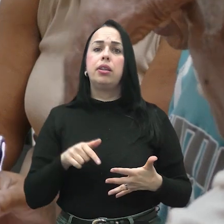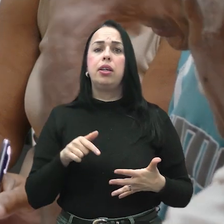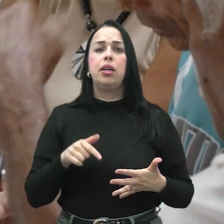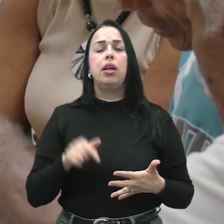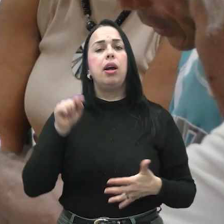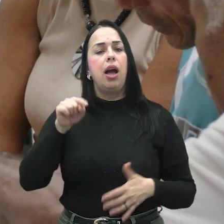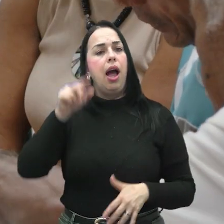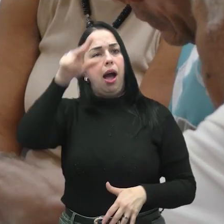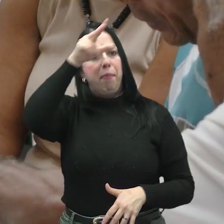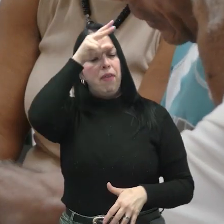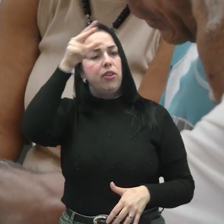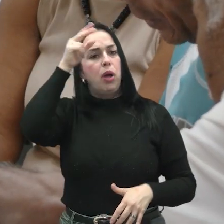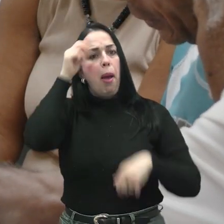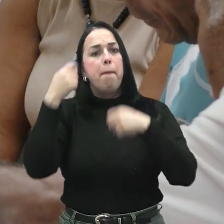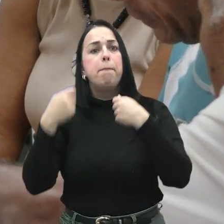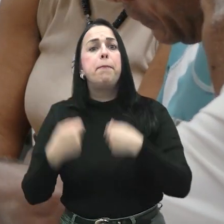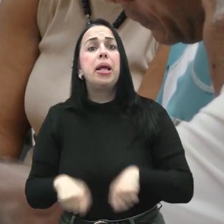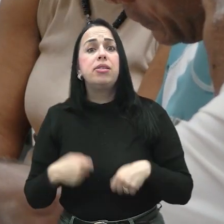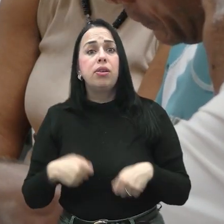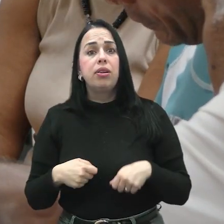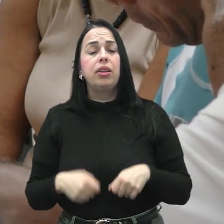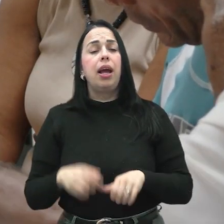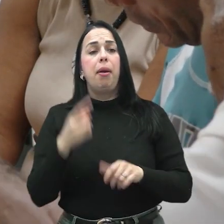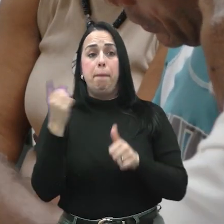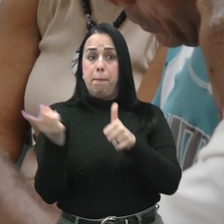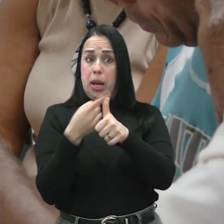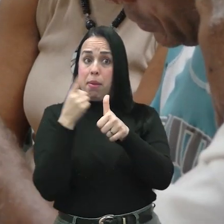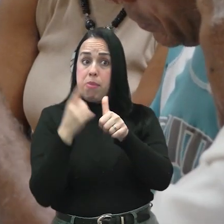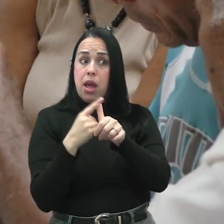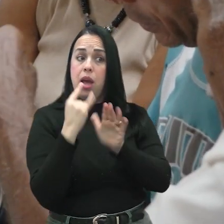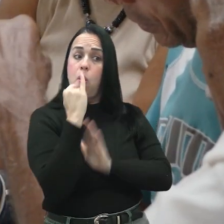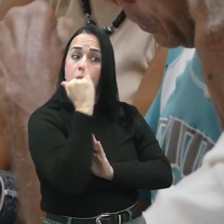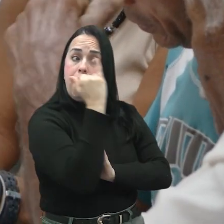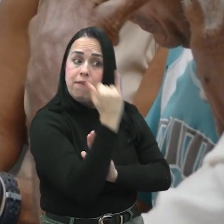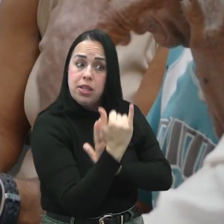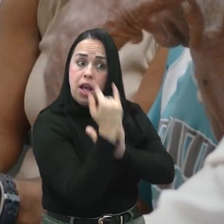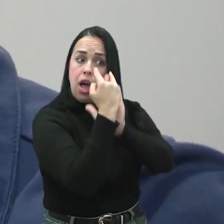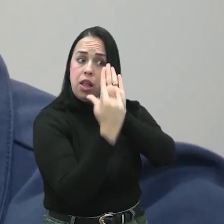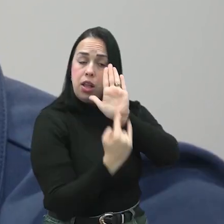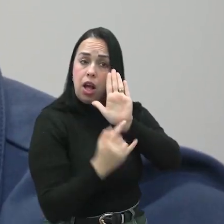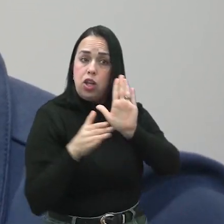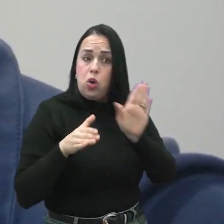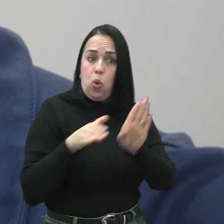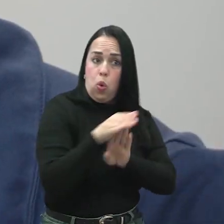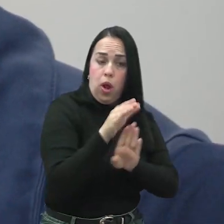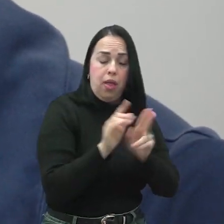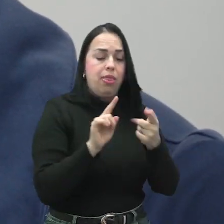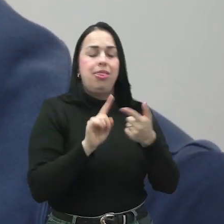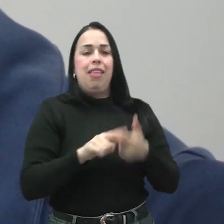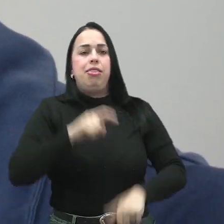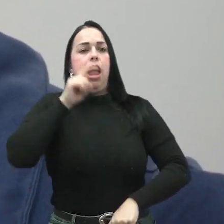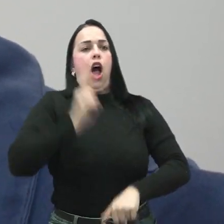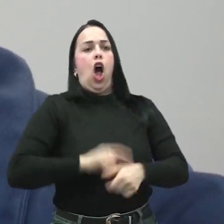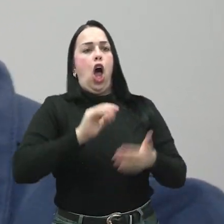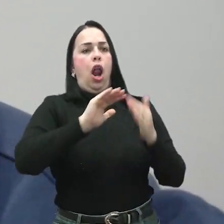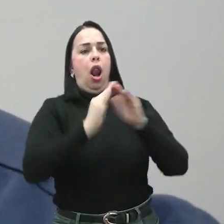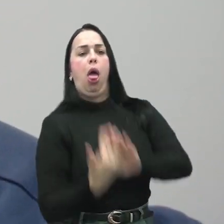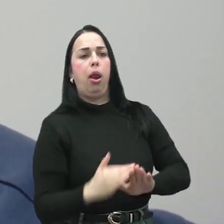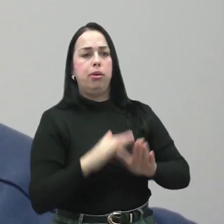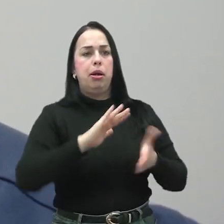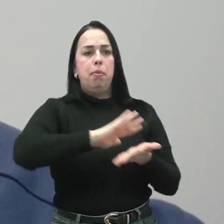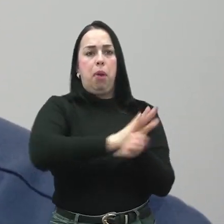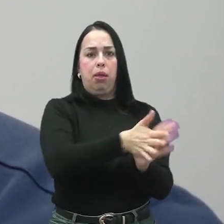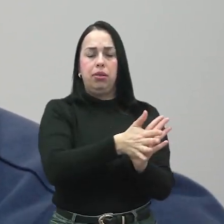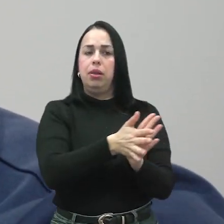papel do poder público deveria ser de notificar e orientar, e não demolir imóveis sem